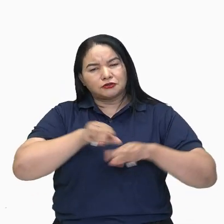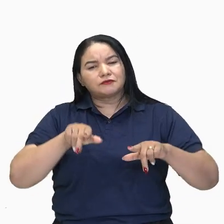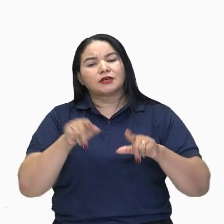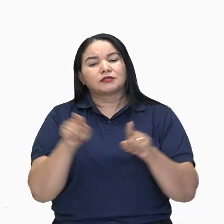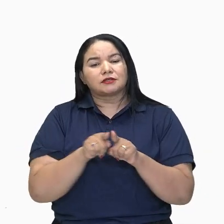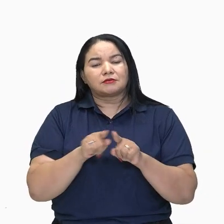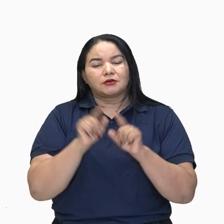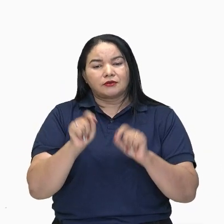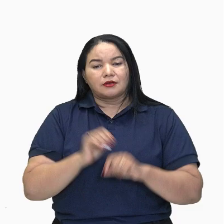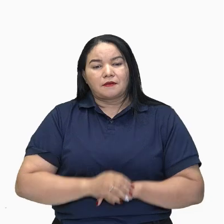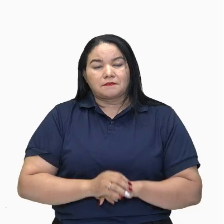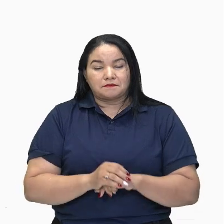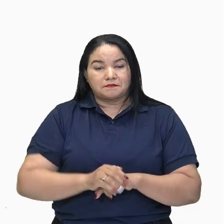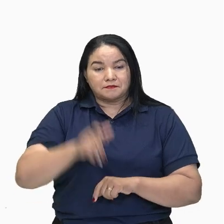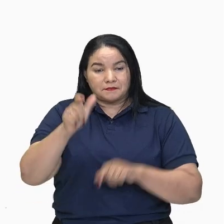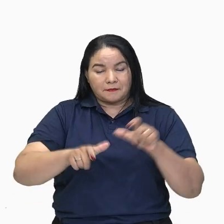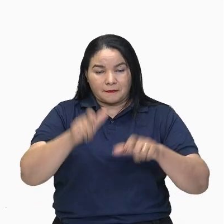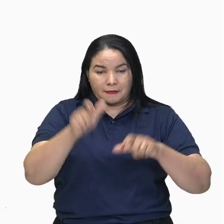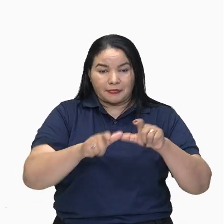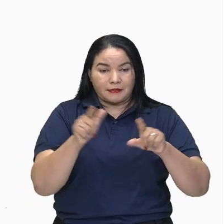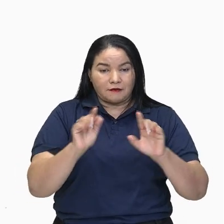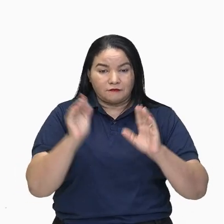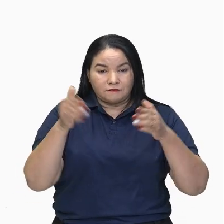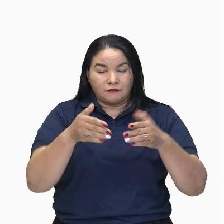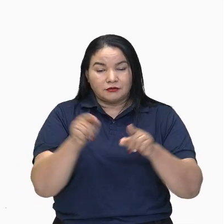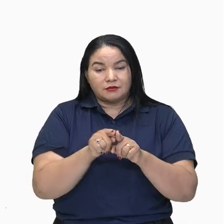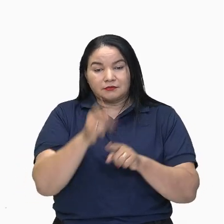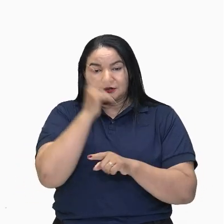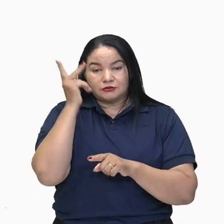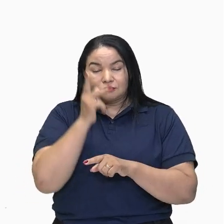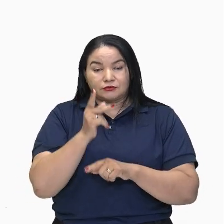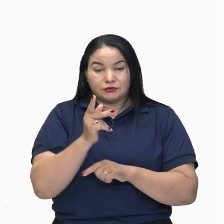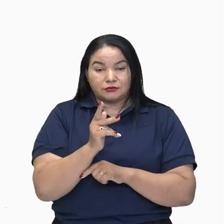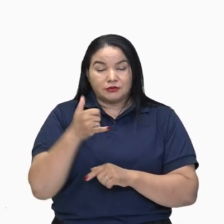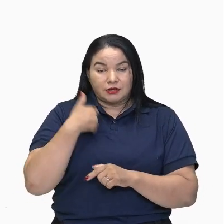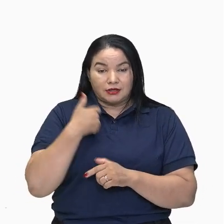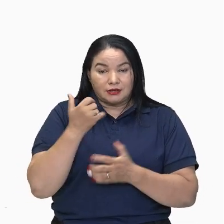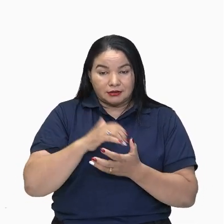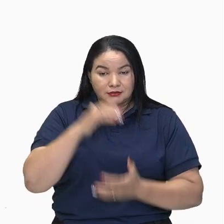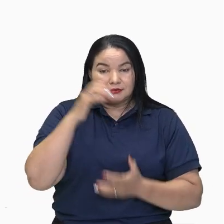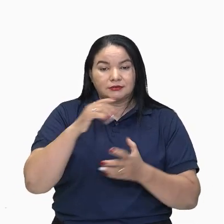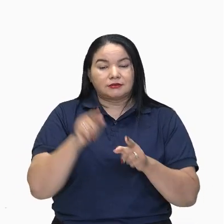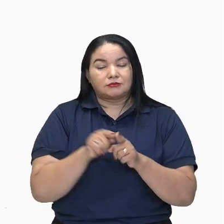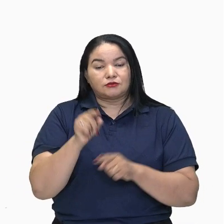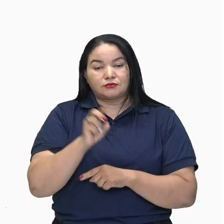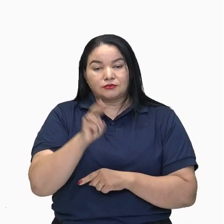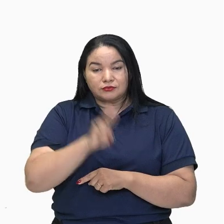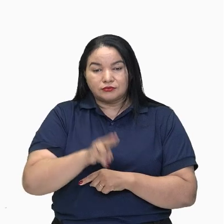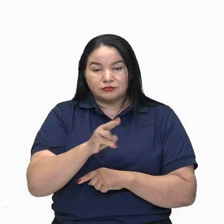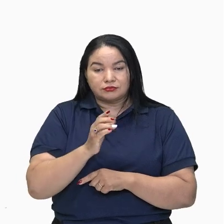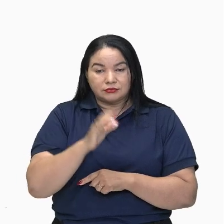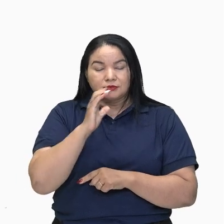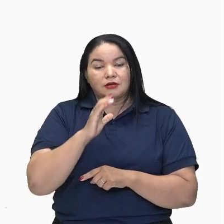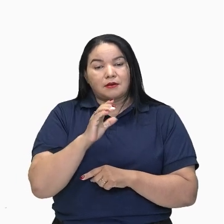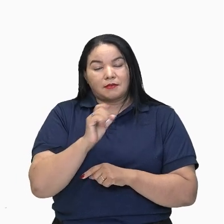O público-alvo são pessoas adultas que consomem álcool e que podem estar em risco de uso excessivo.